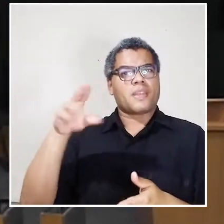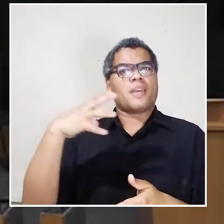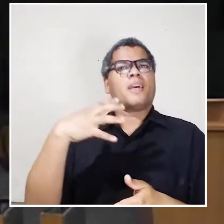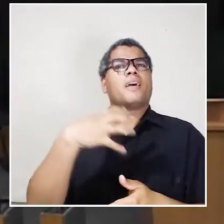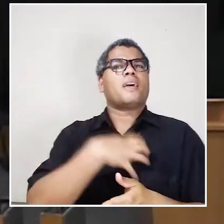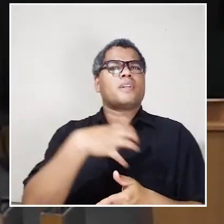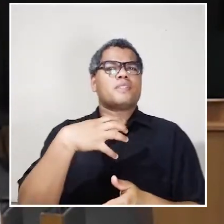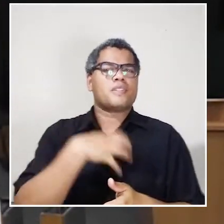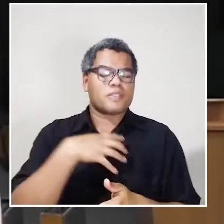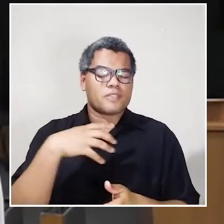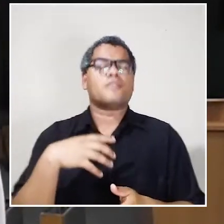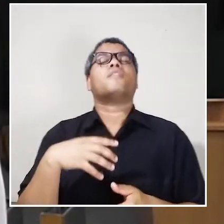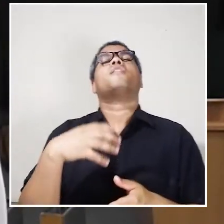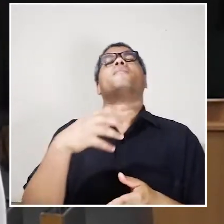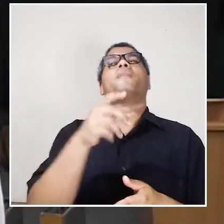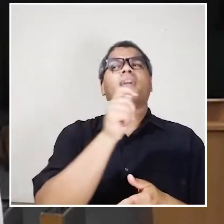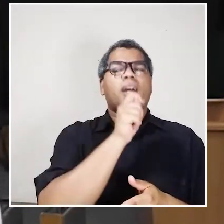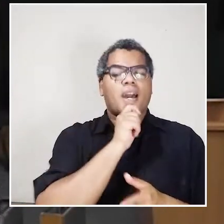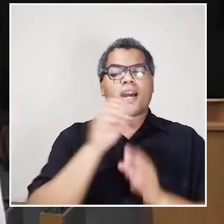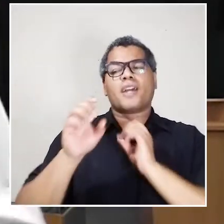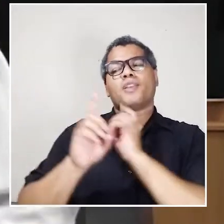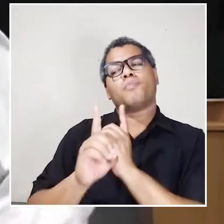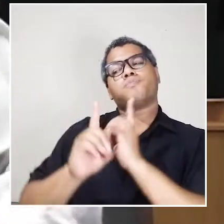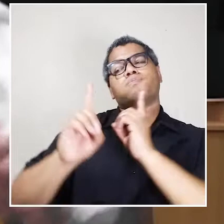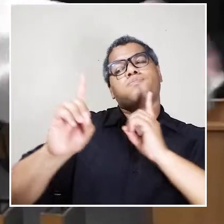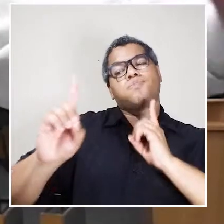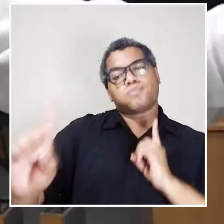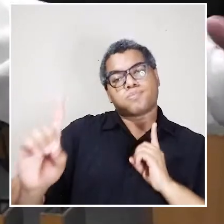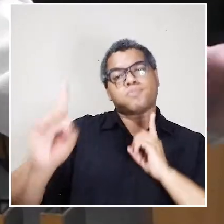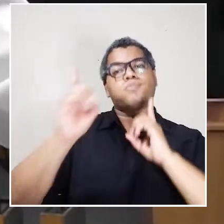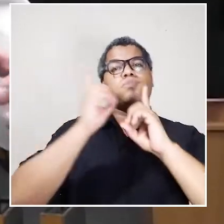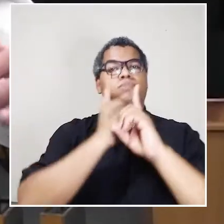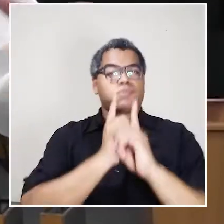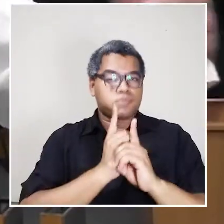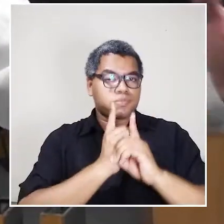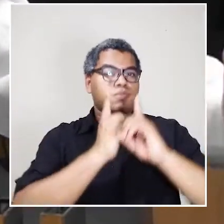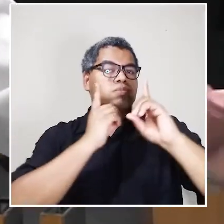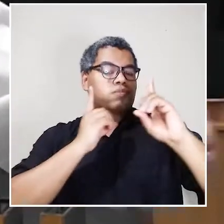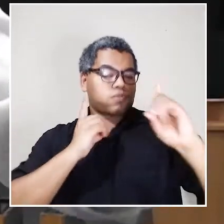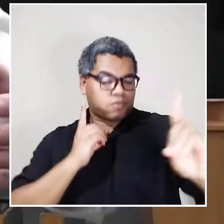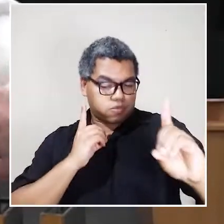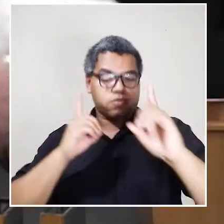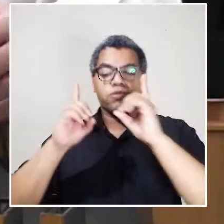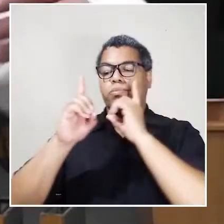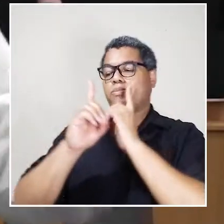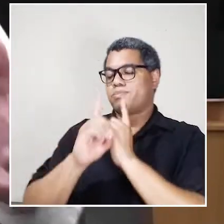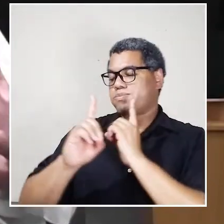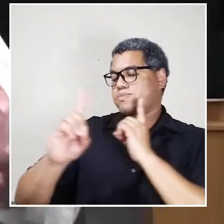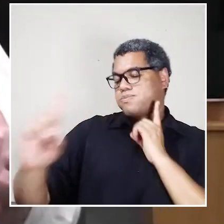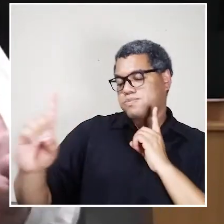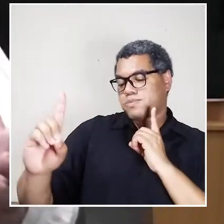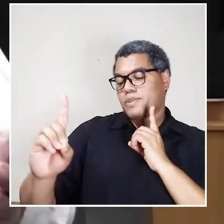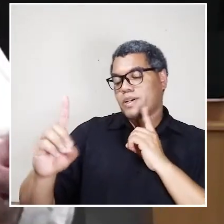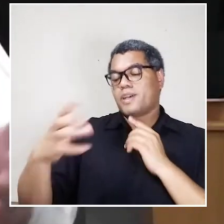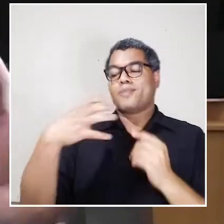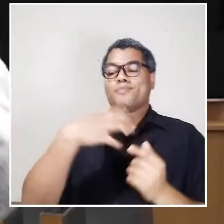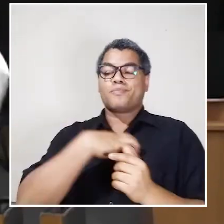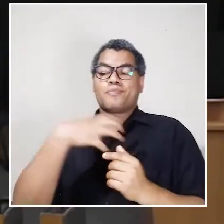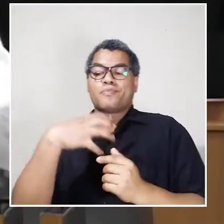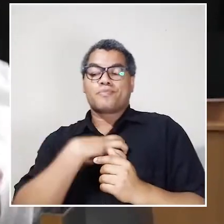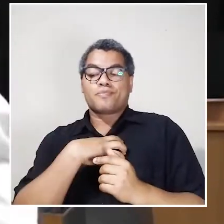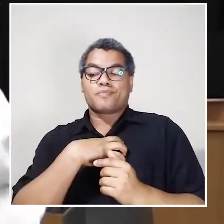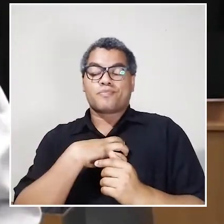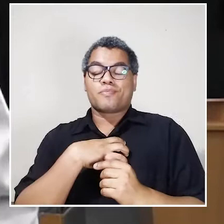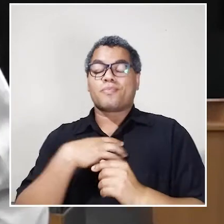nós podemos, mesmo em tempos de afastamento, distanciamento, isolamento, de